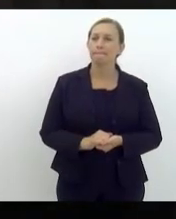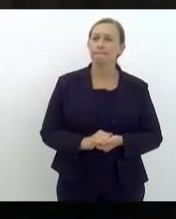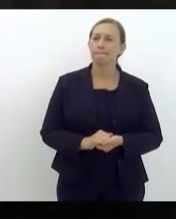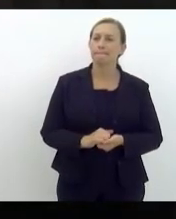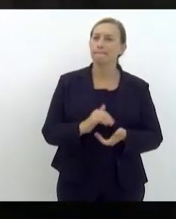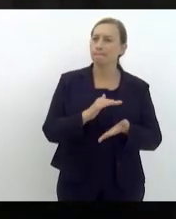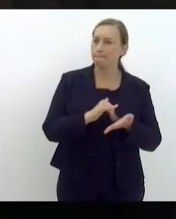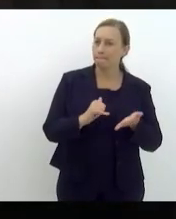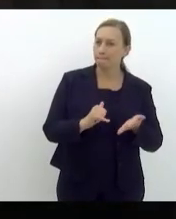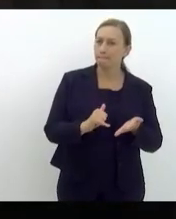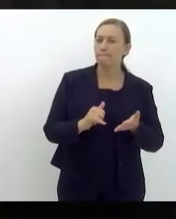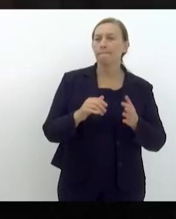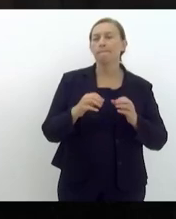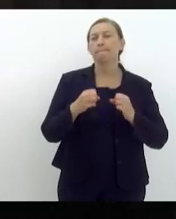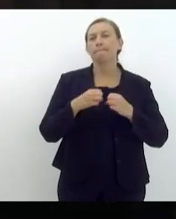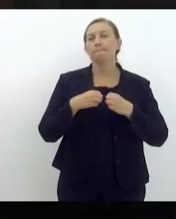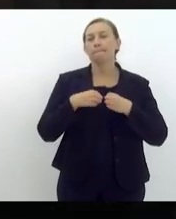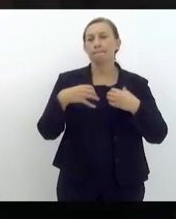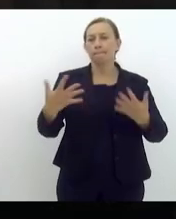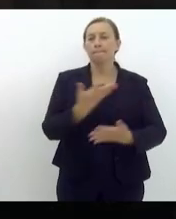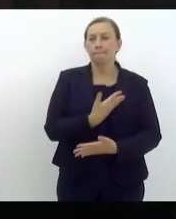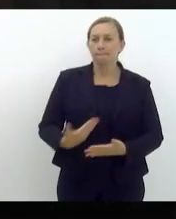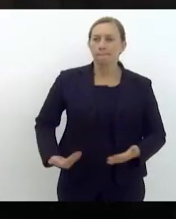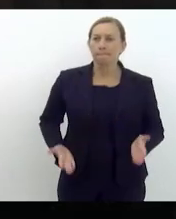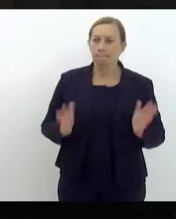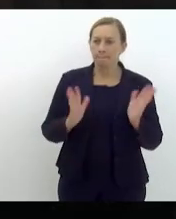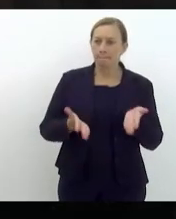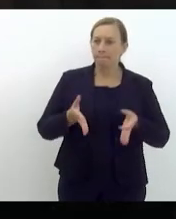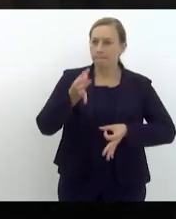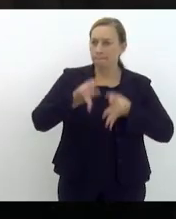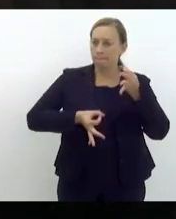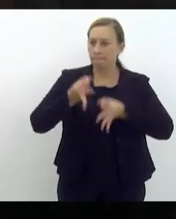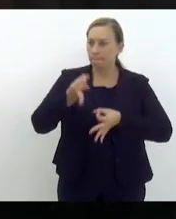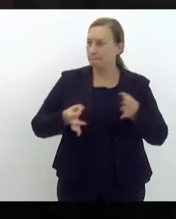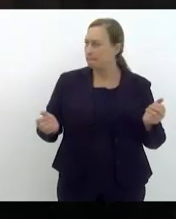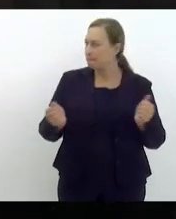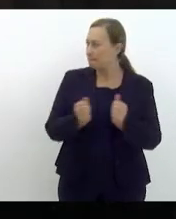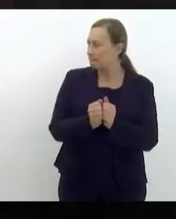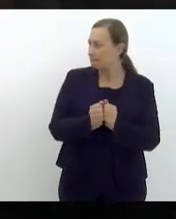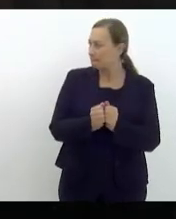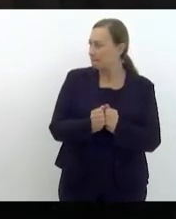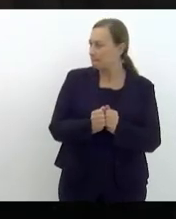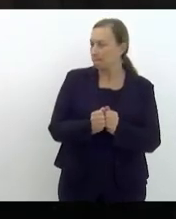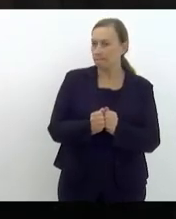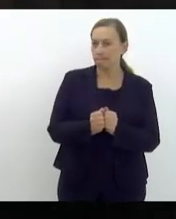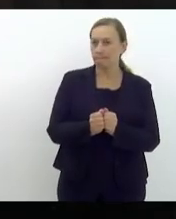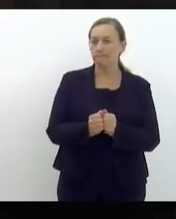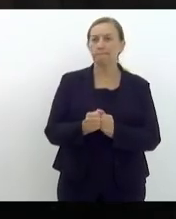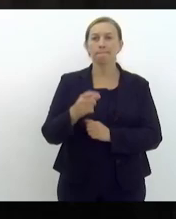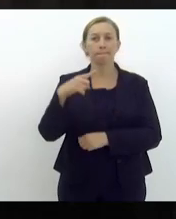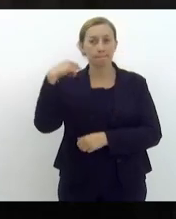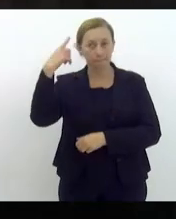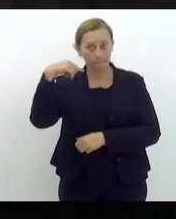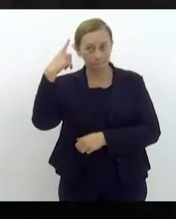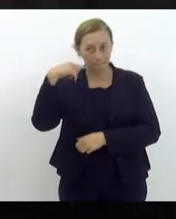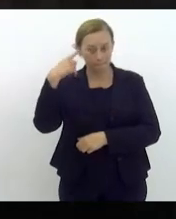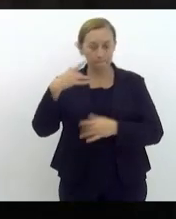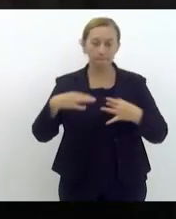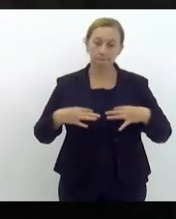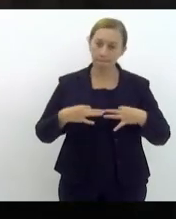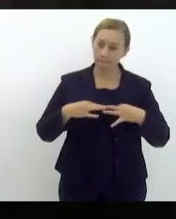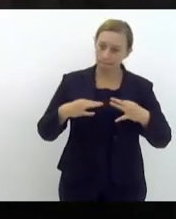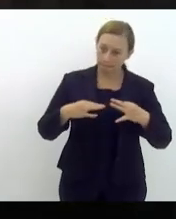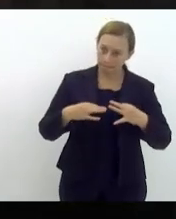retirada fizemos uma audiência hoje com o juiz junto com o advogado do caso um advogado voluntário